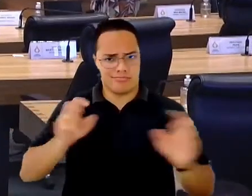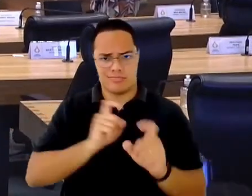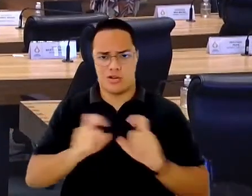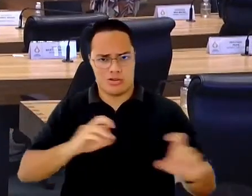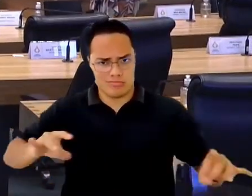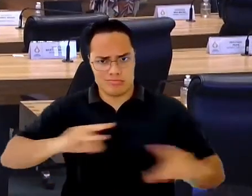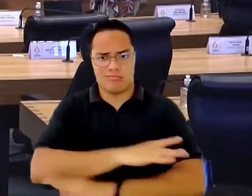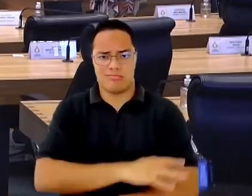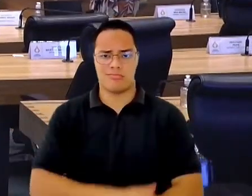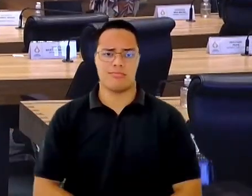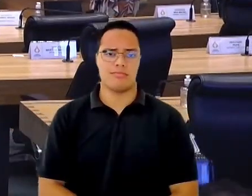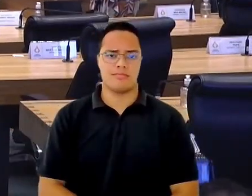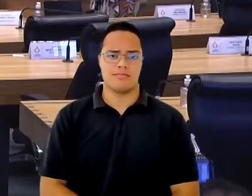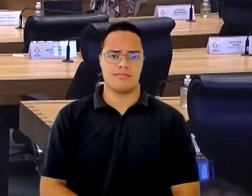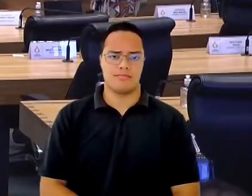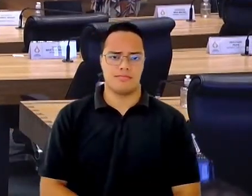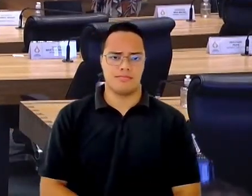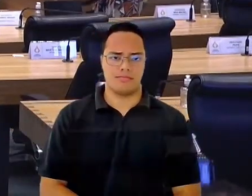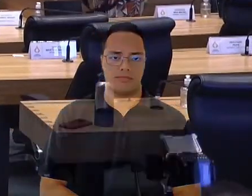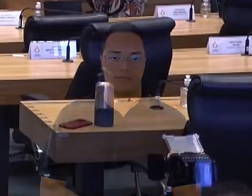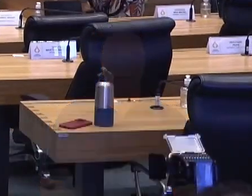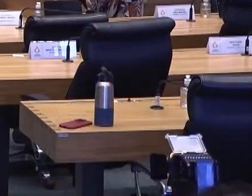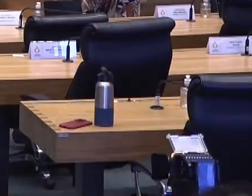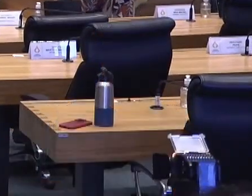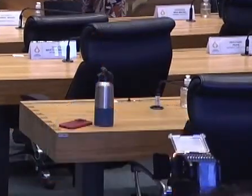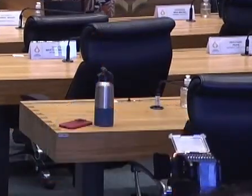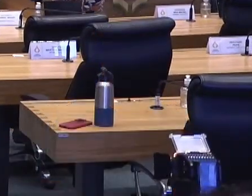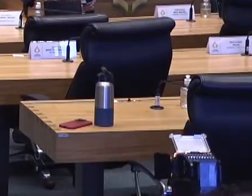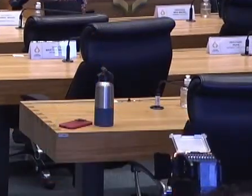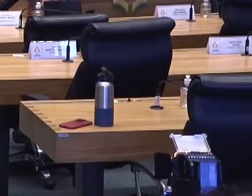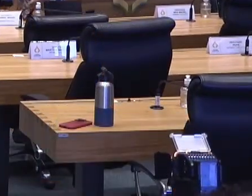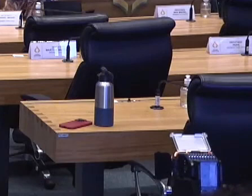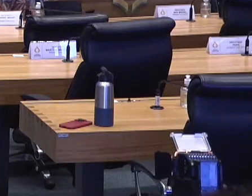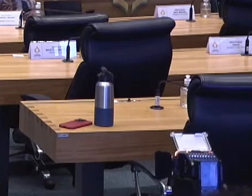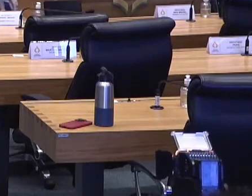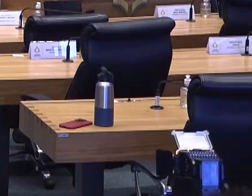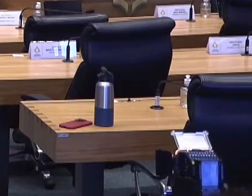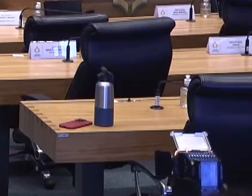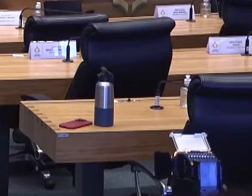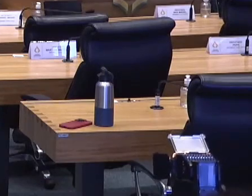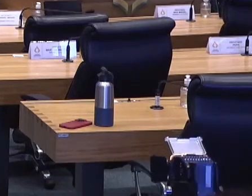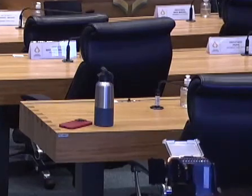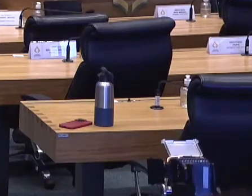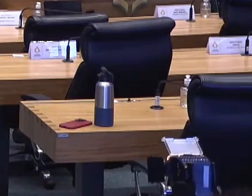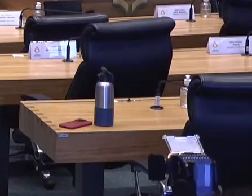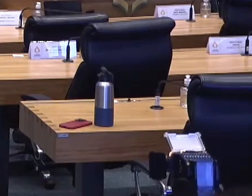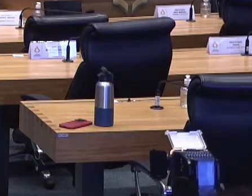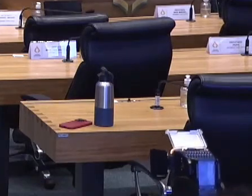Queria agradecer ao doutor Cidilon Maia.